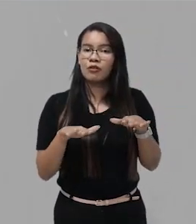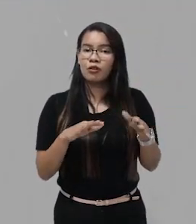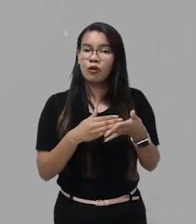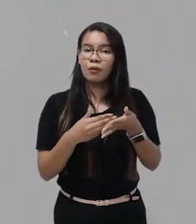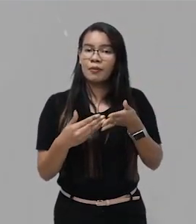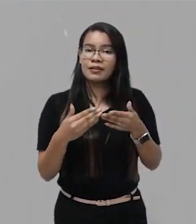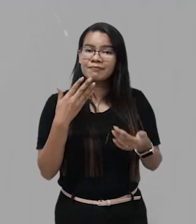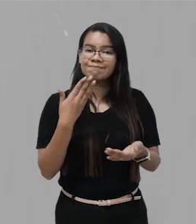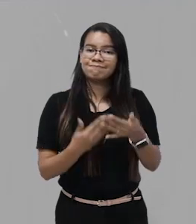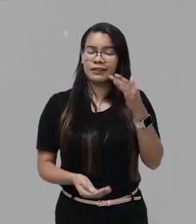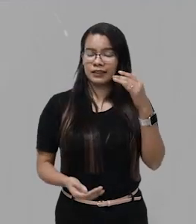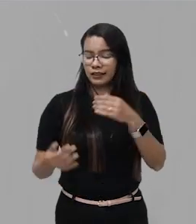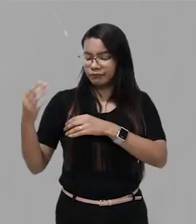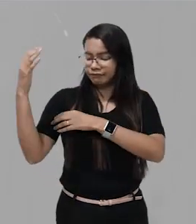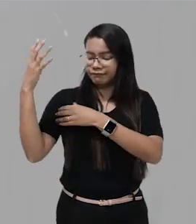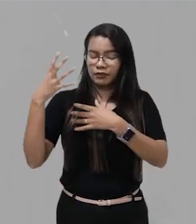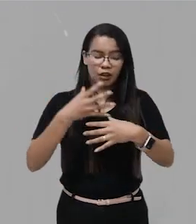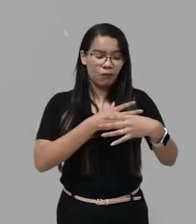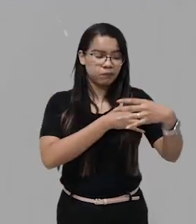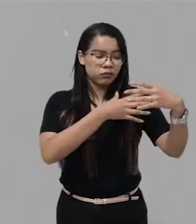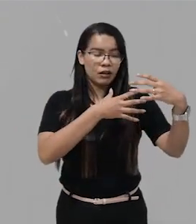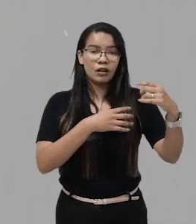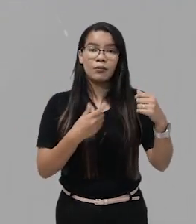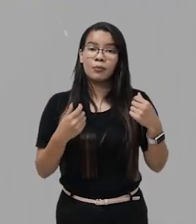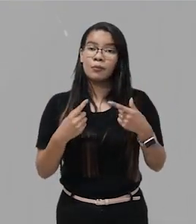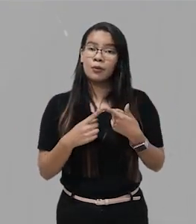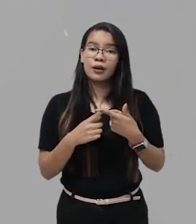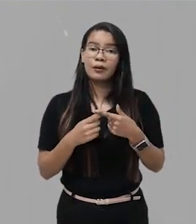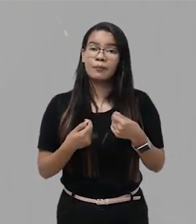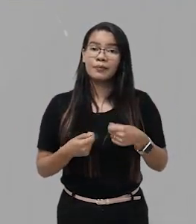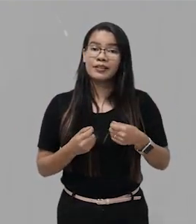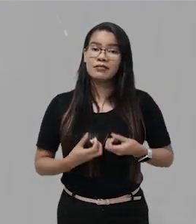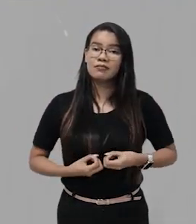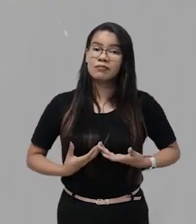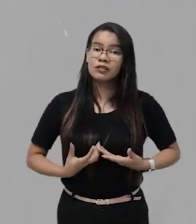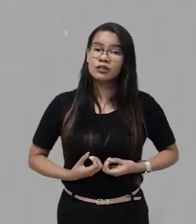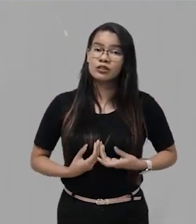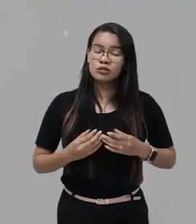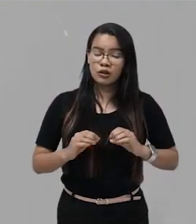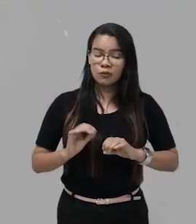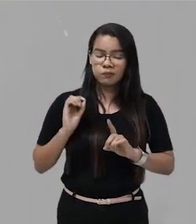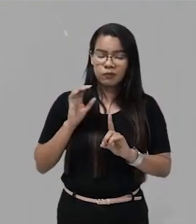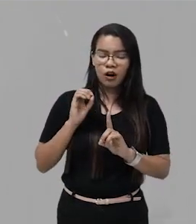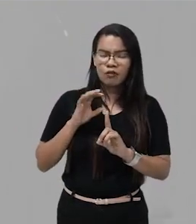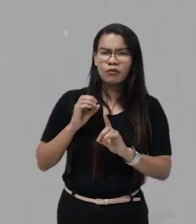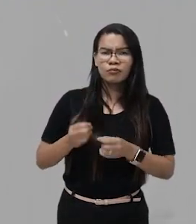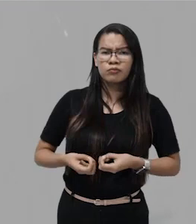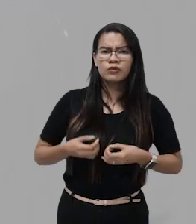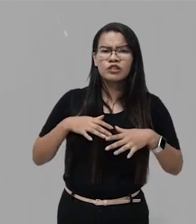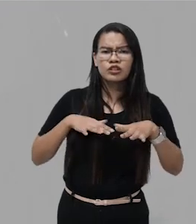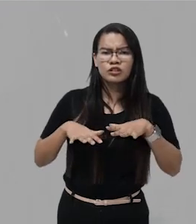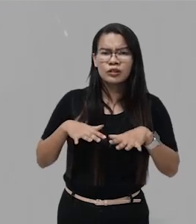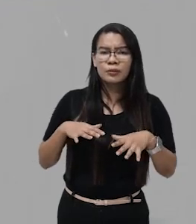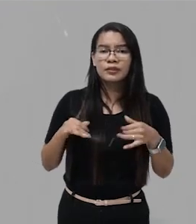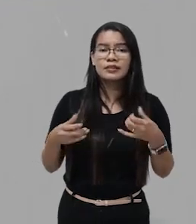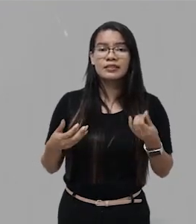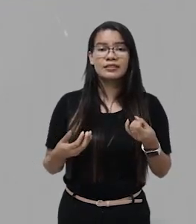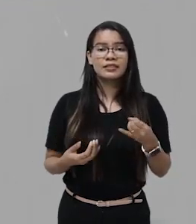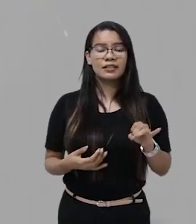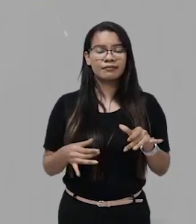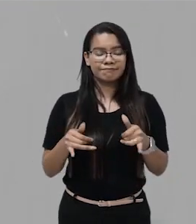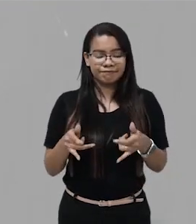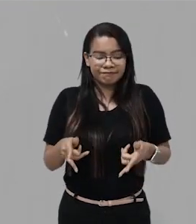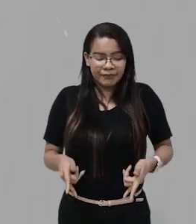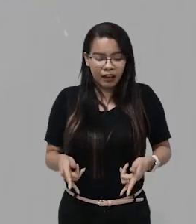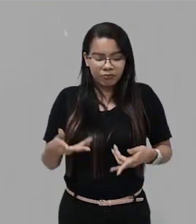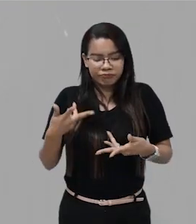muscular. É um tecido que necessita de estímulo. Ora, se o indivíduo está lá acamado, ele está se movimentando? Não. Então, naturalmente,